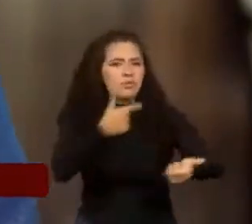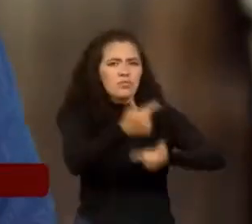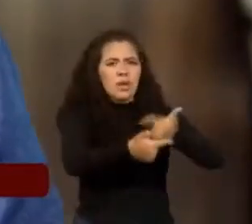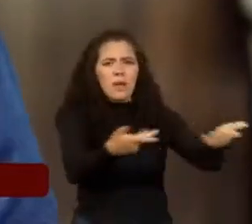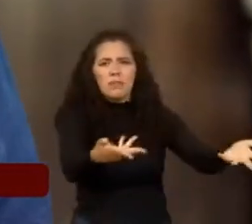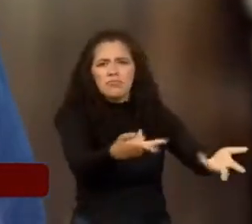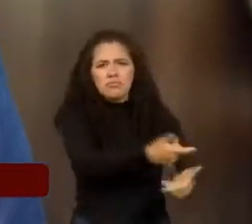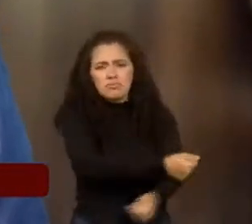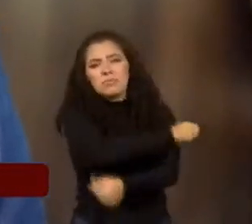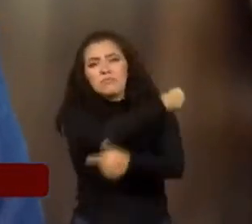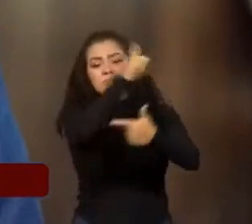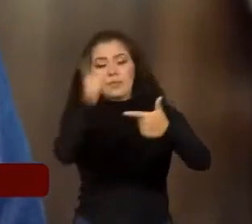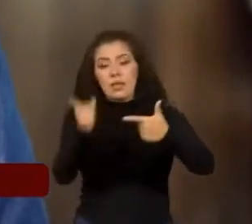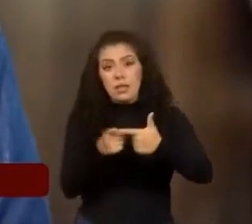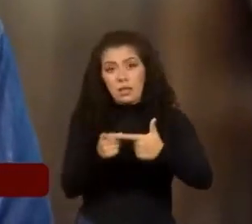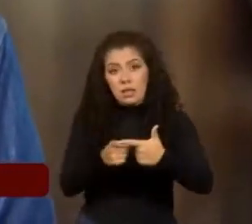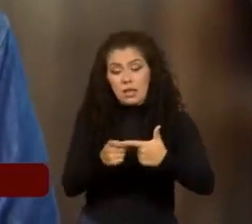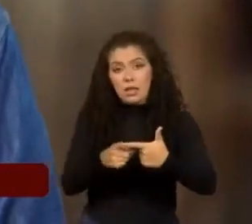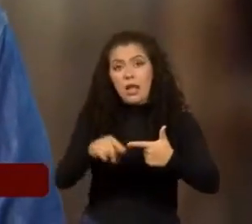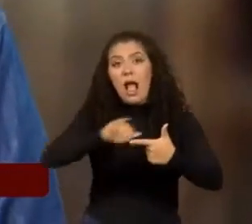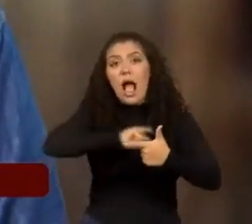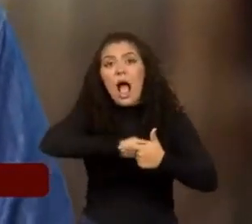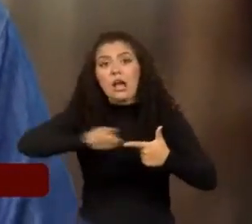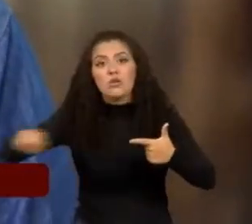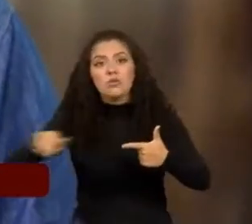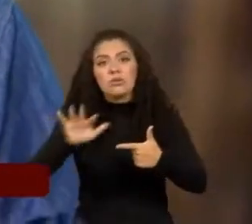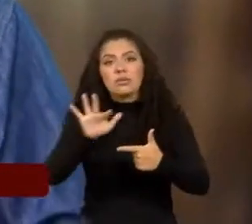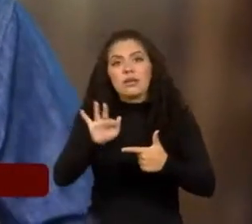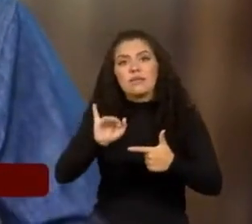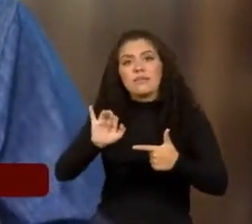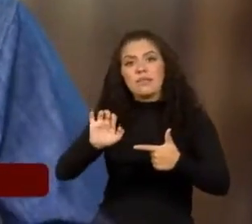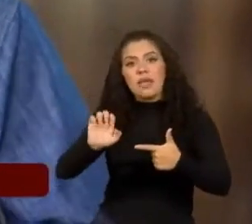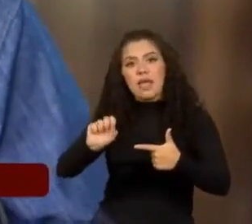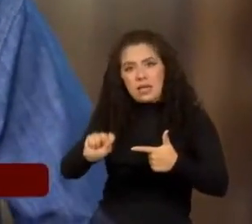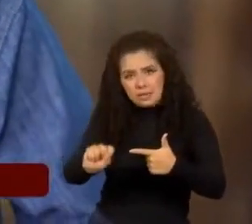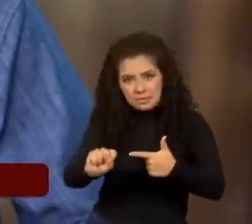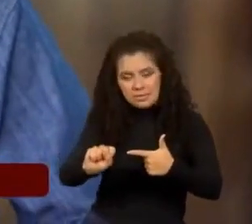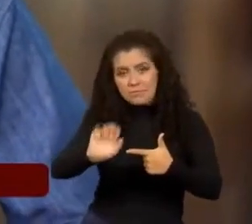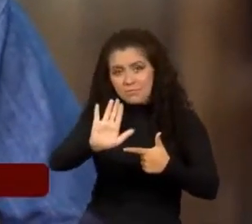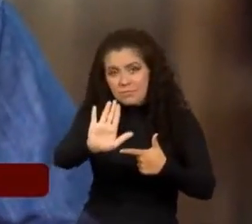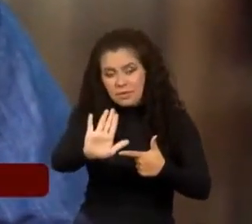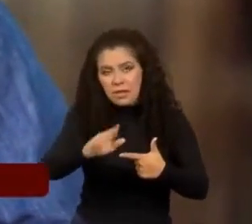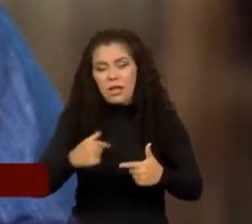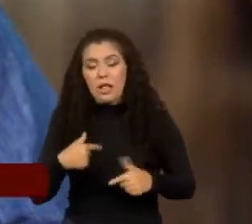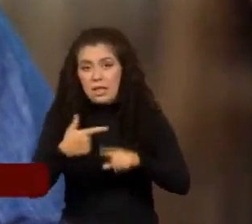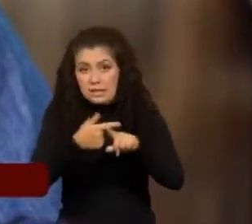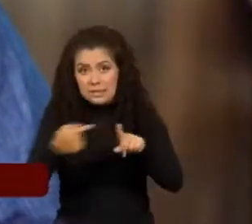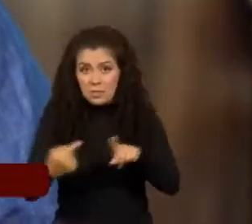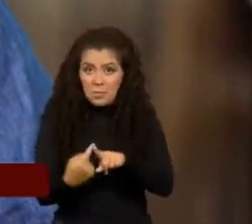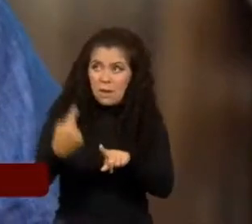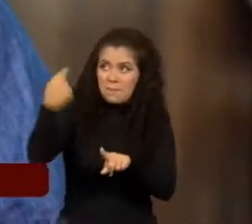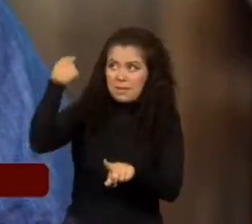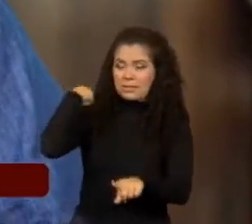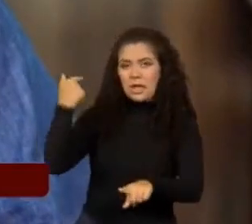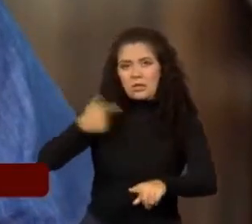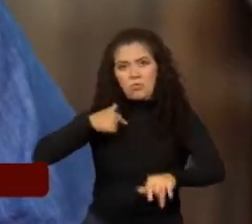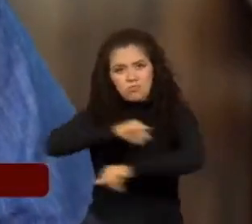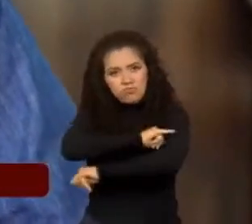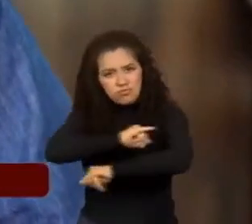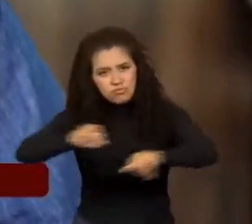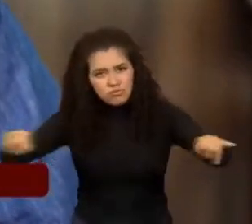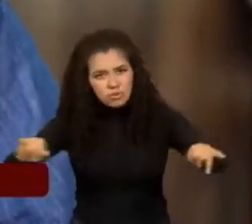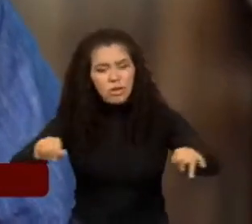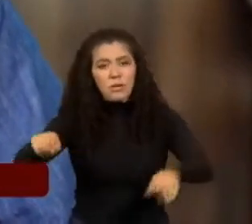Segundo, o anúncio do FIES. Eu vou lembrar, eu a semana passada comuniquei ao povo brasileiro que tinha